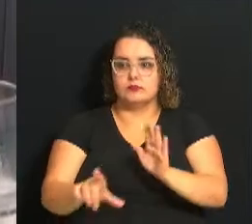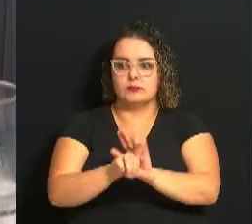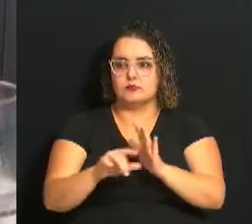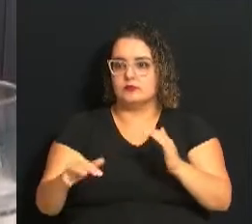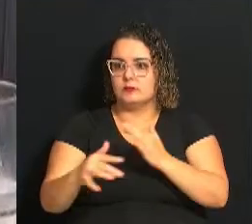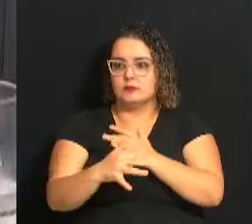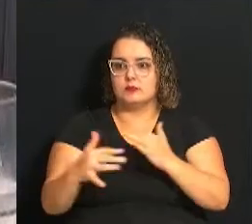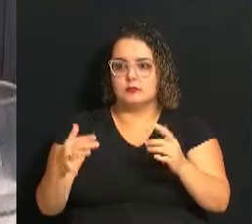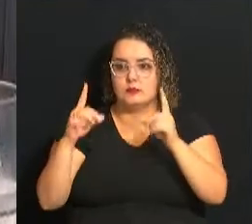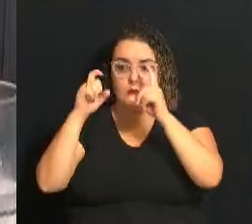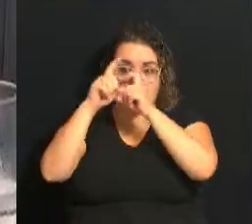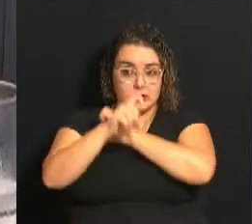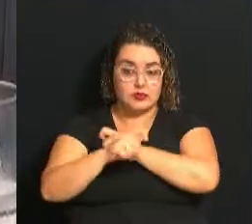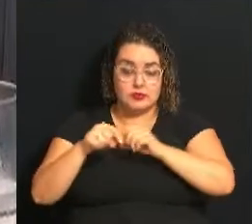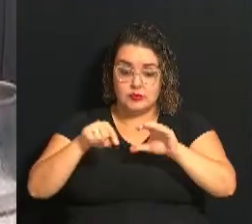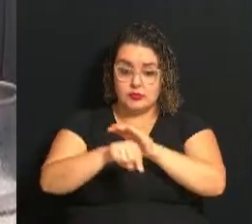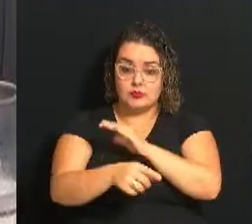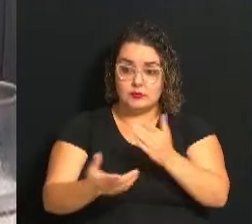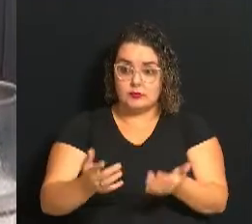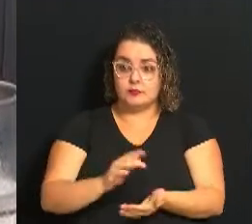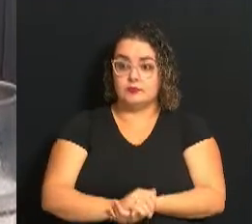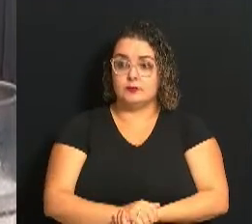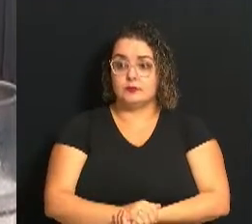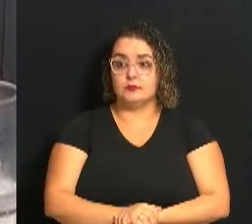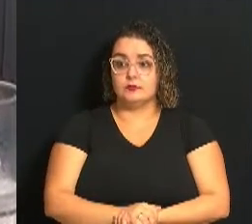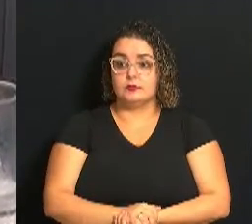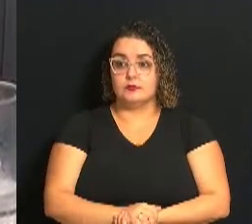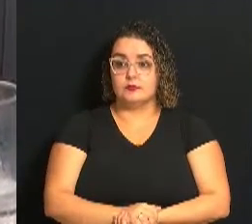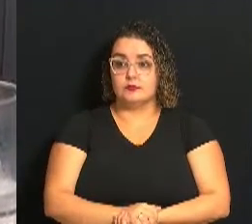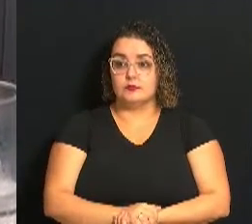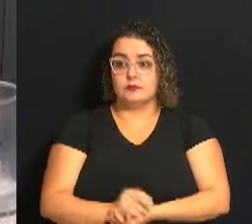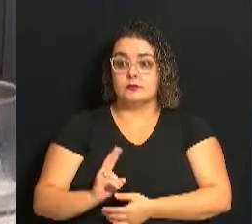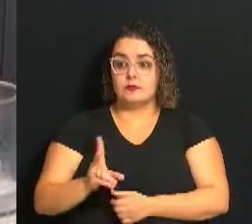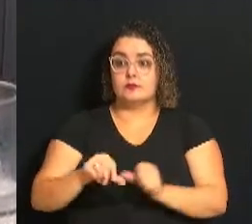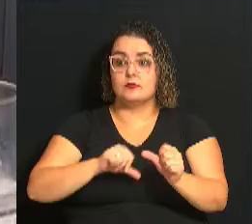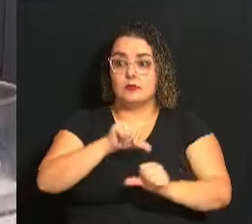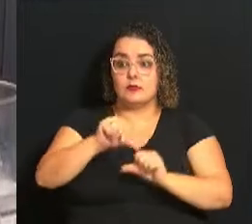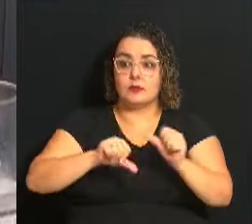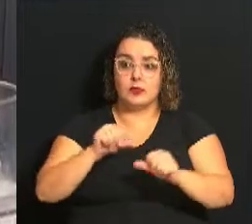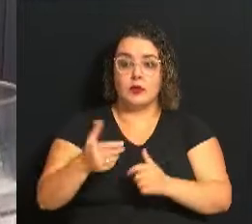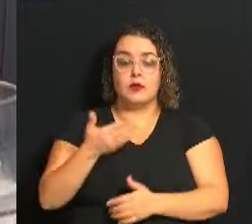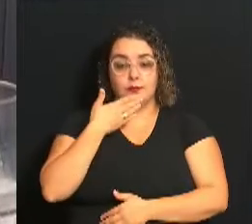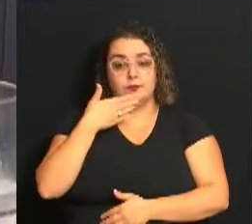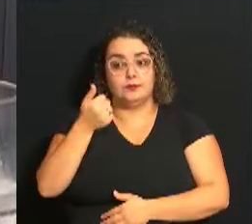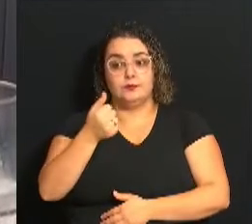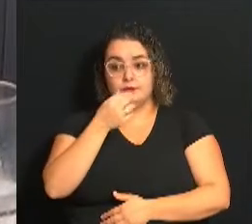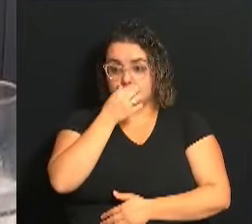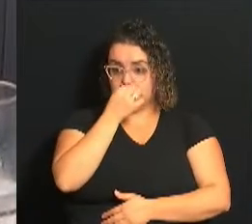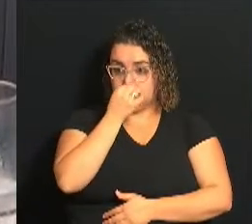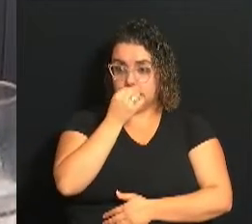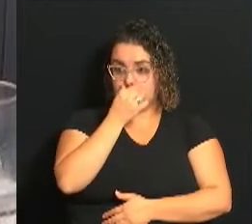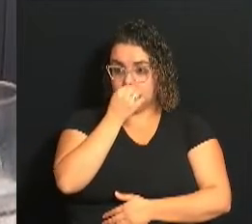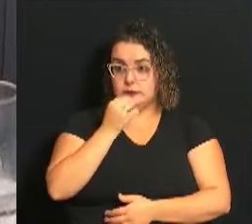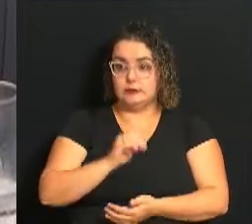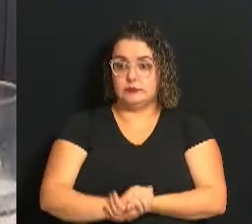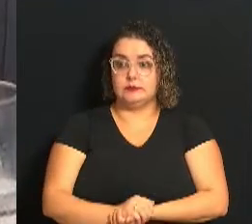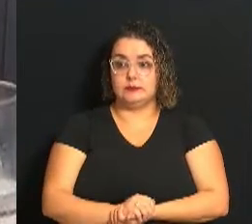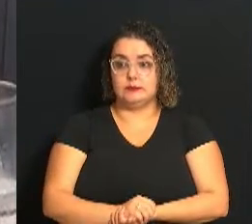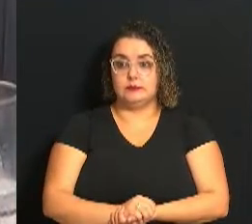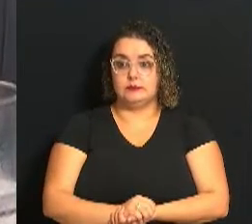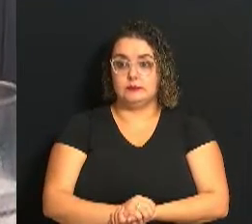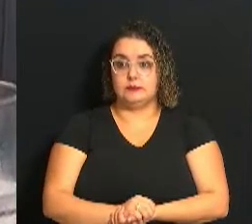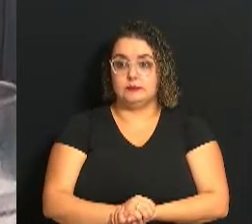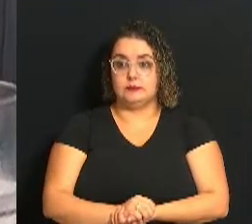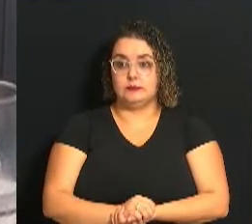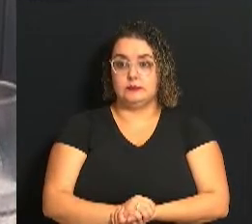muito difícil, e que a gente tem que ir sempre modificando, dinamizando e melhorando em prol da população, em prol do meio